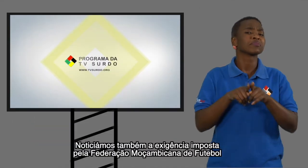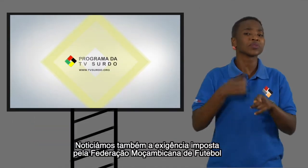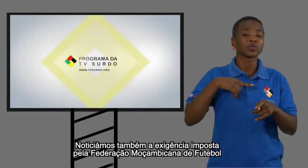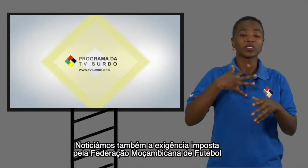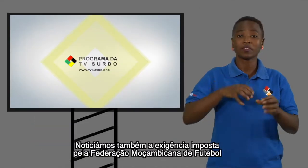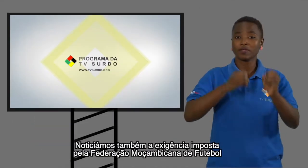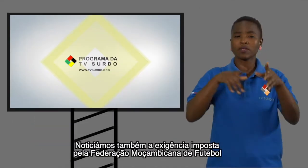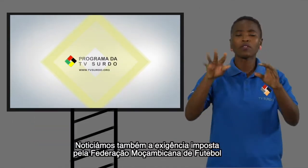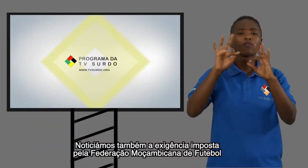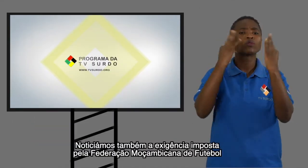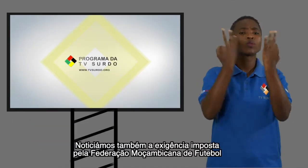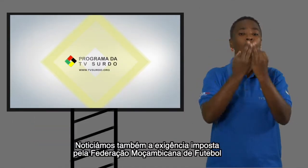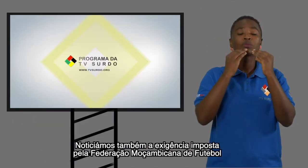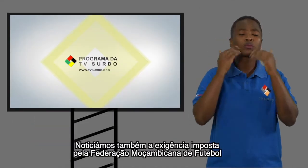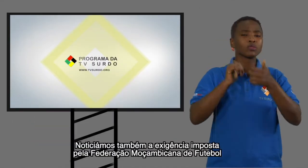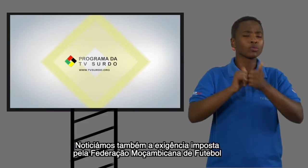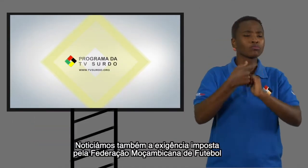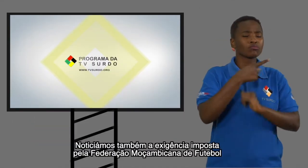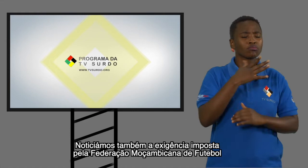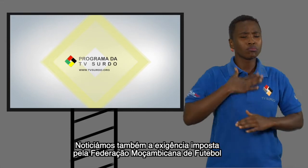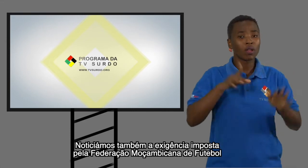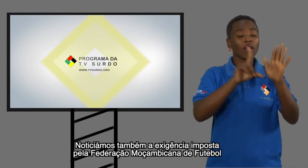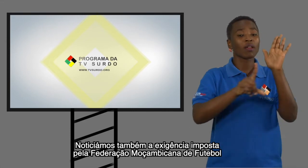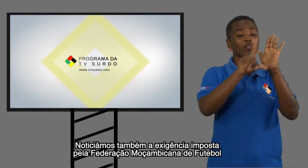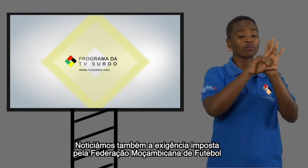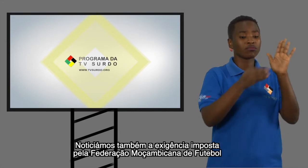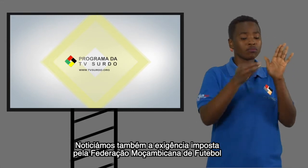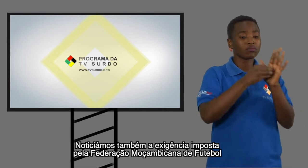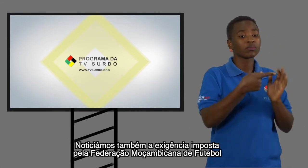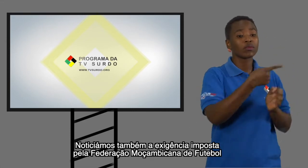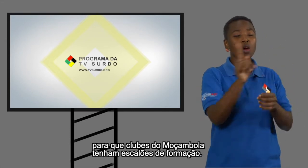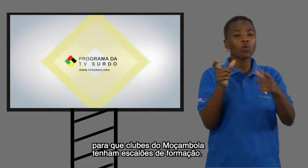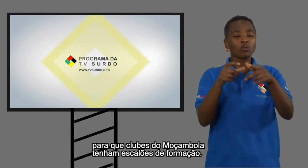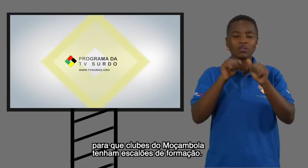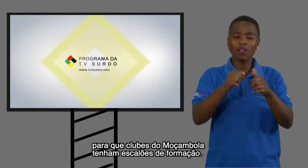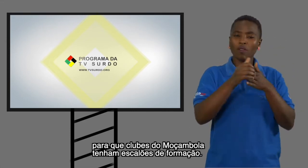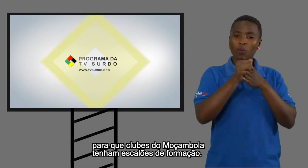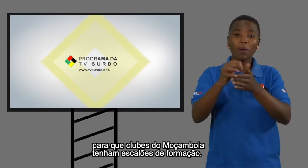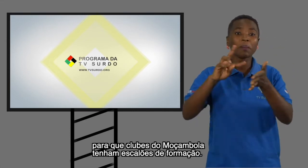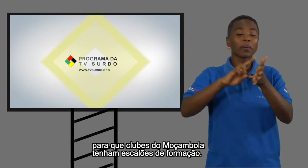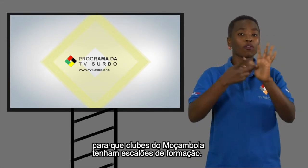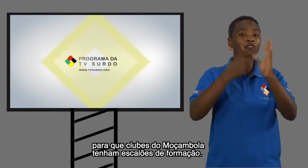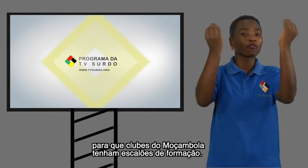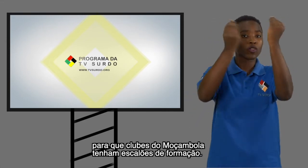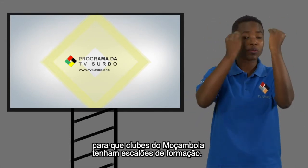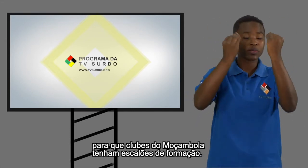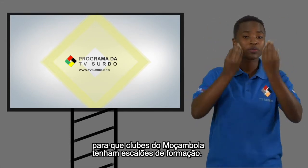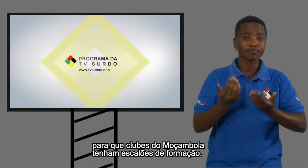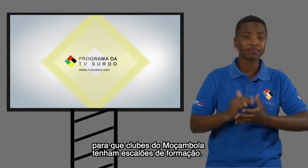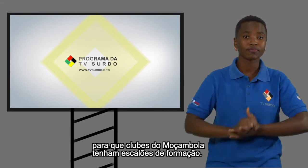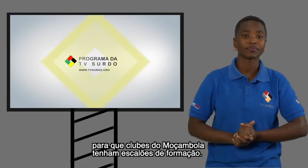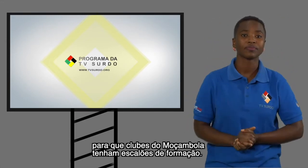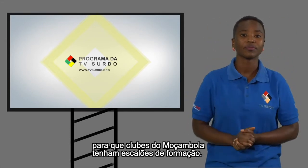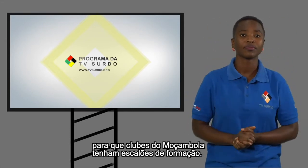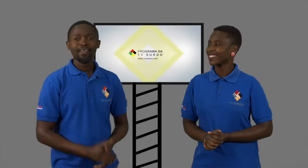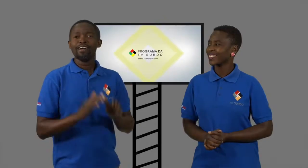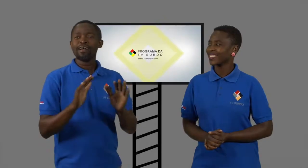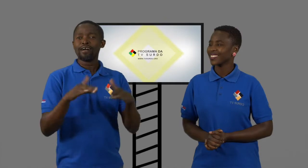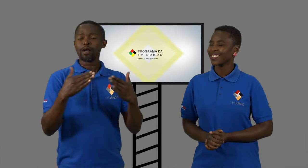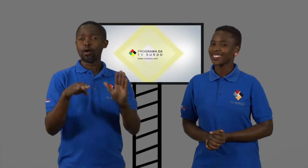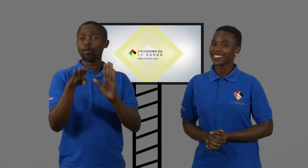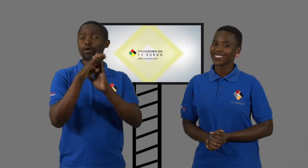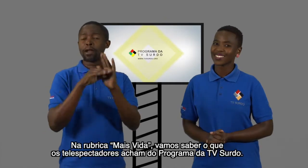Noticiamos também a exigência imposta pela Federação Moçambicana de Futebol para que clubes do Moçambola tenham